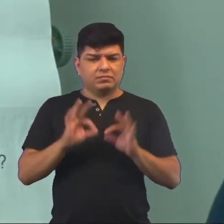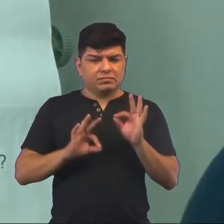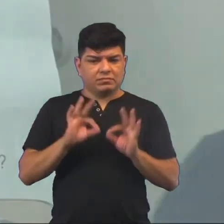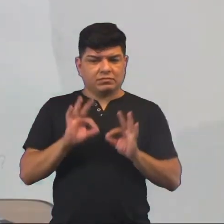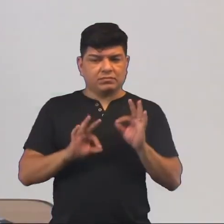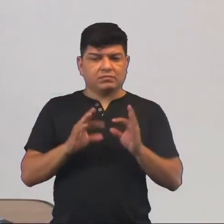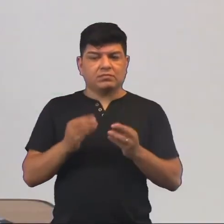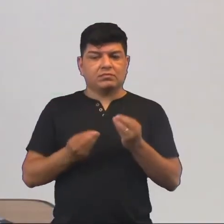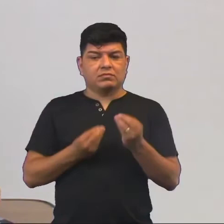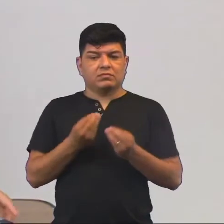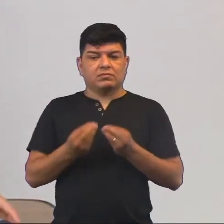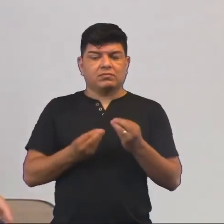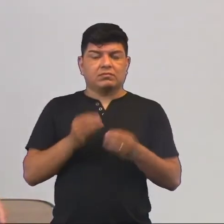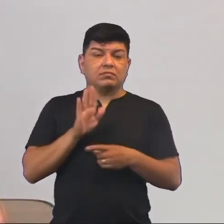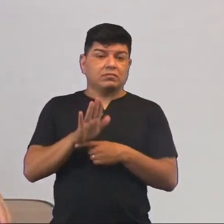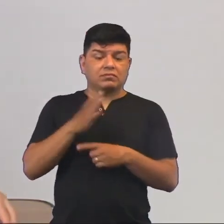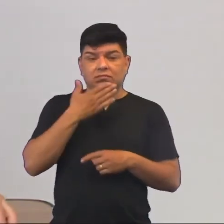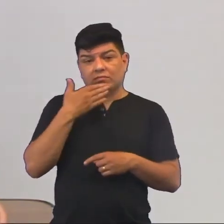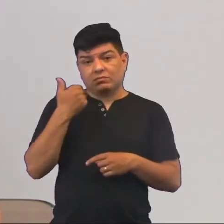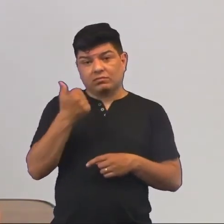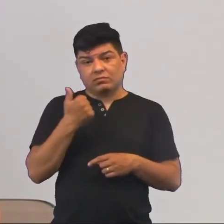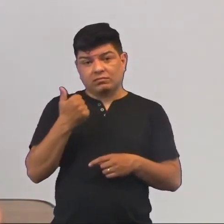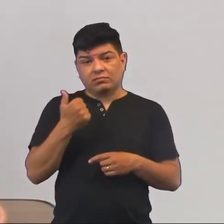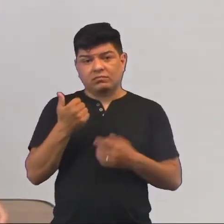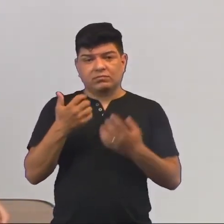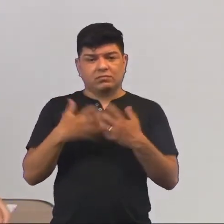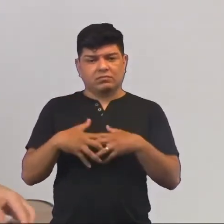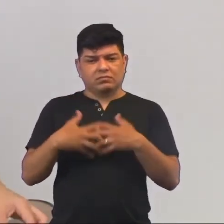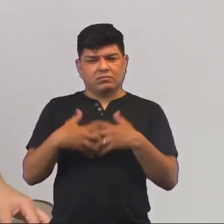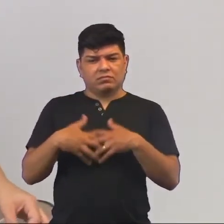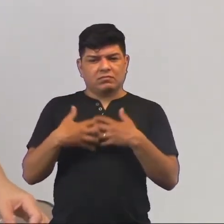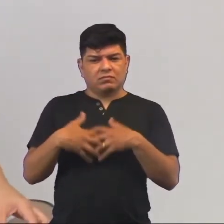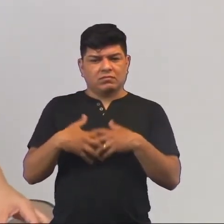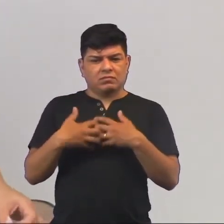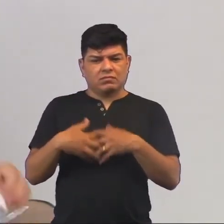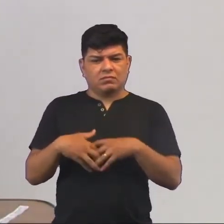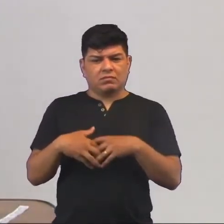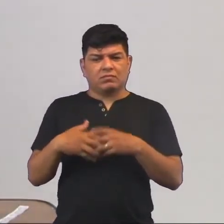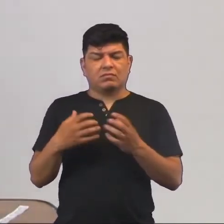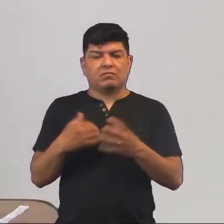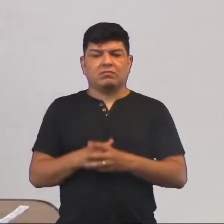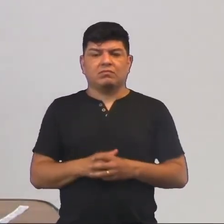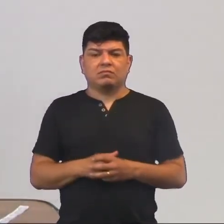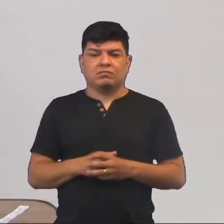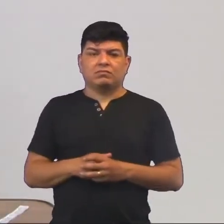organizado? Ajudou você a compreender melhor ou ficou meio confuso? O que você acha?